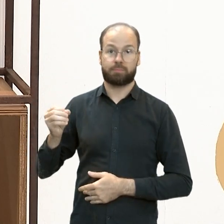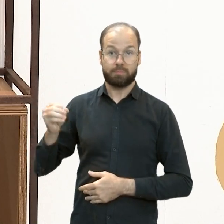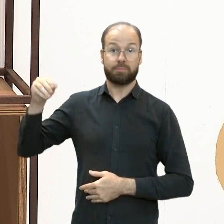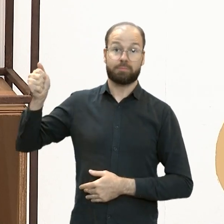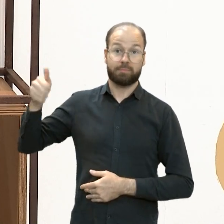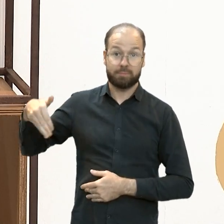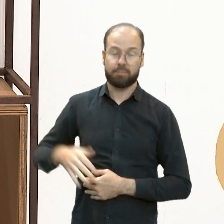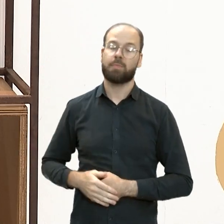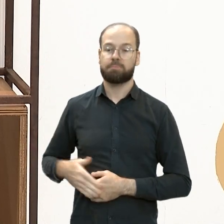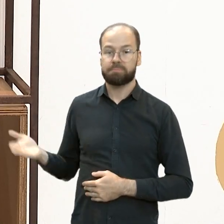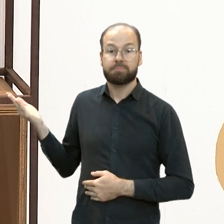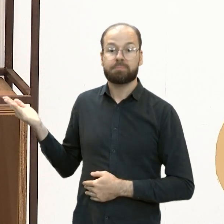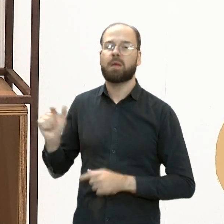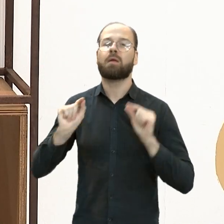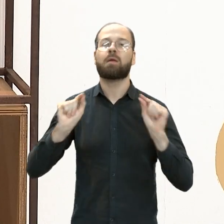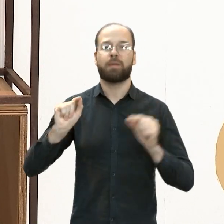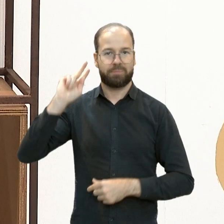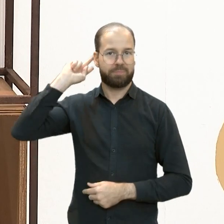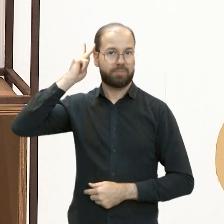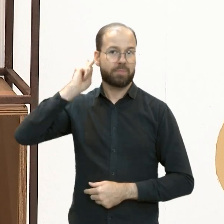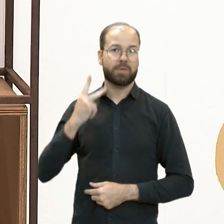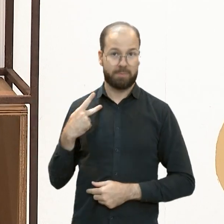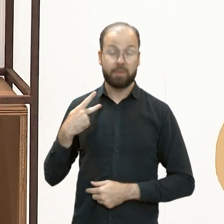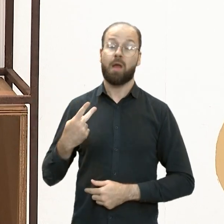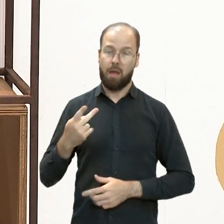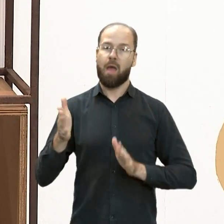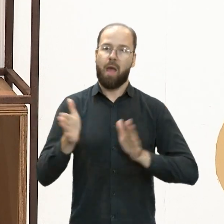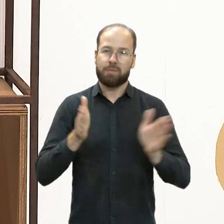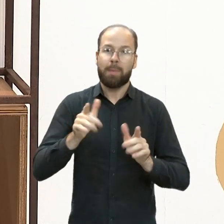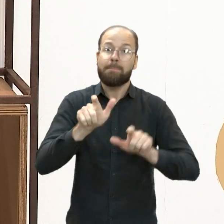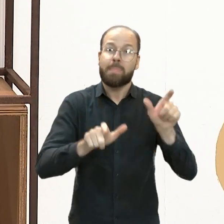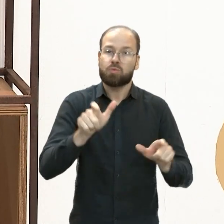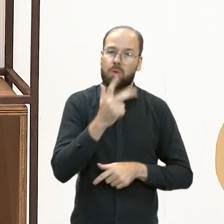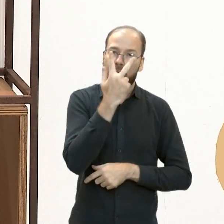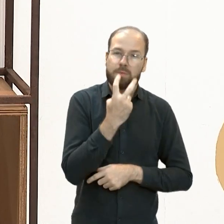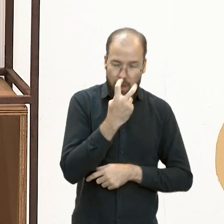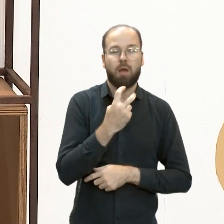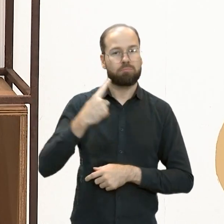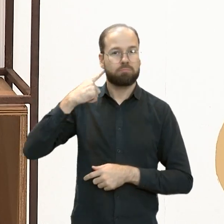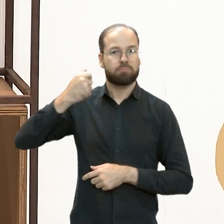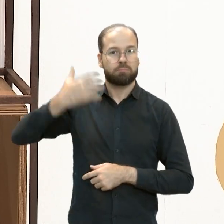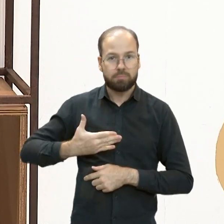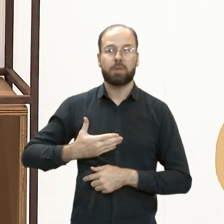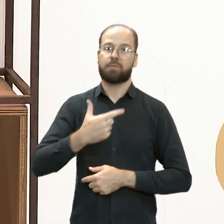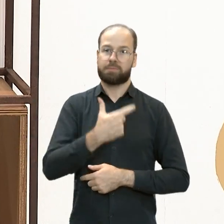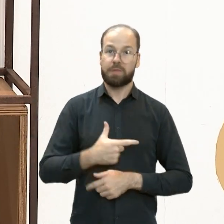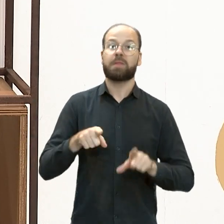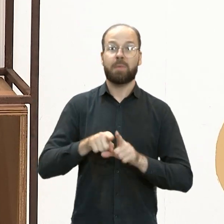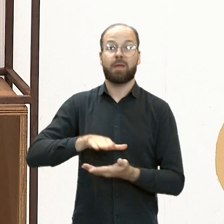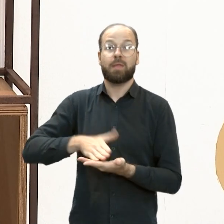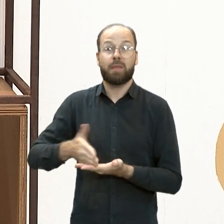Maia e para melhor acessibilidade do nosso público cego, vou fazer a minha descrição, assim como dos intérpretes e das